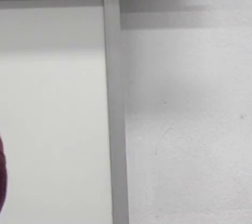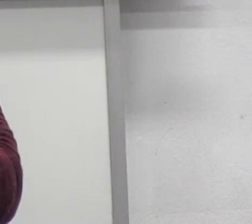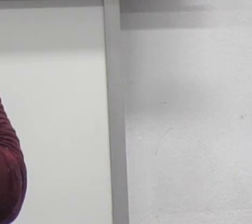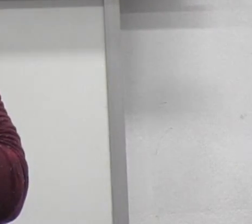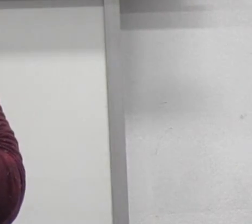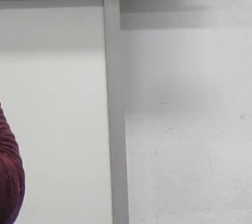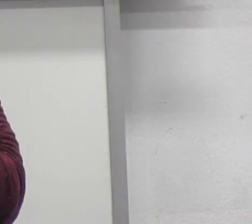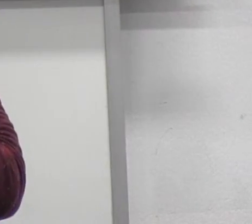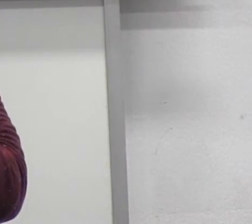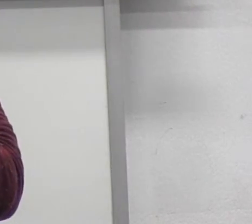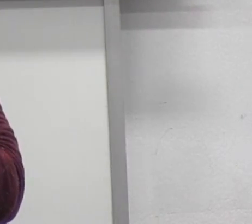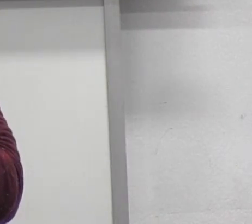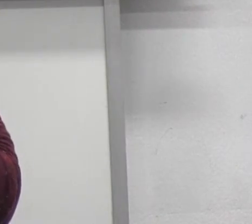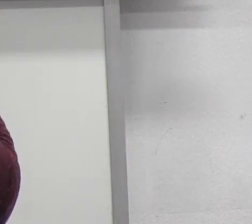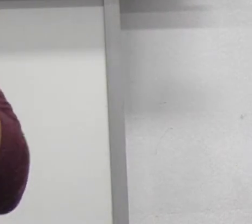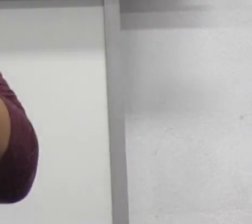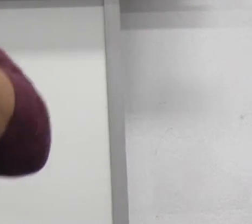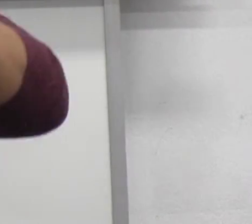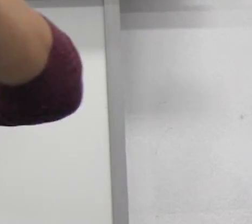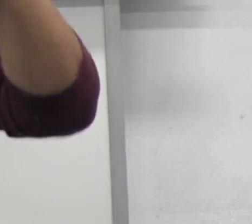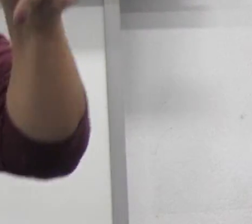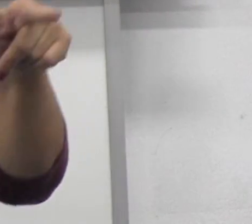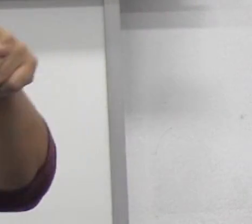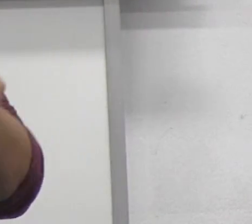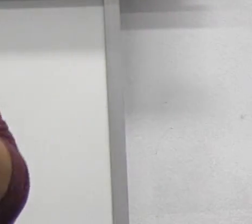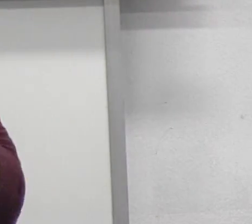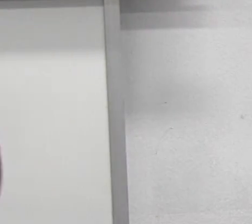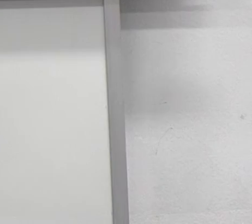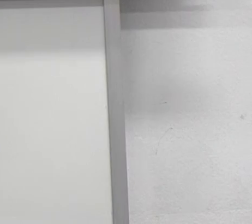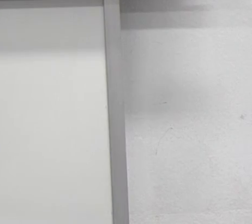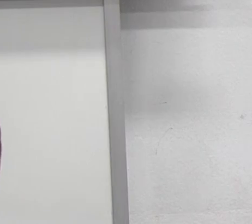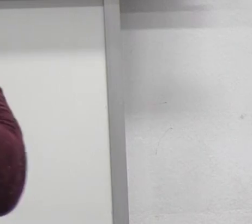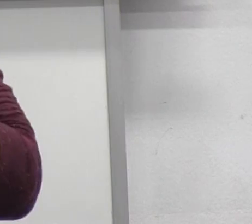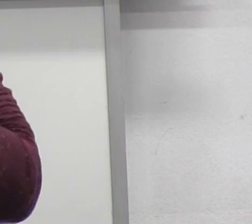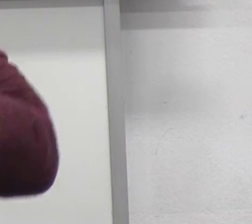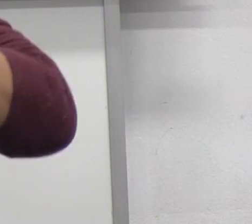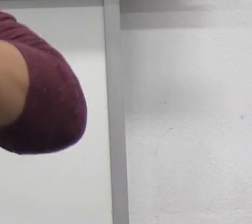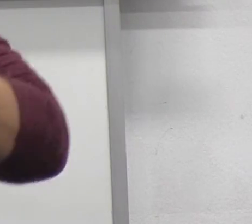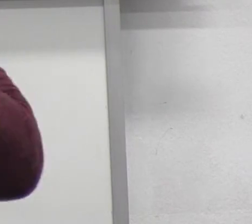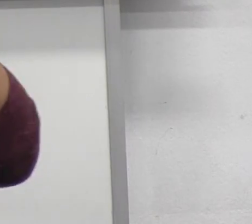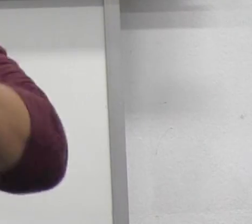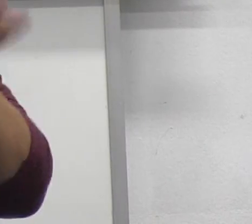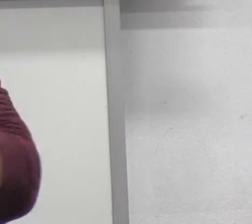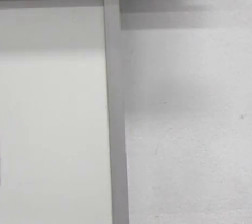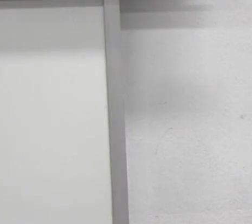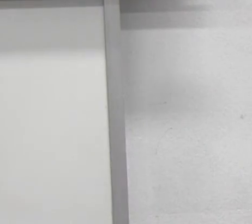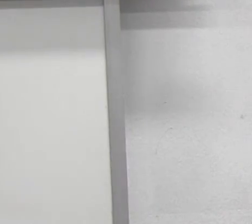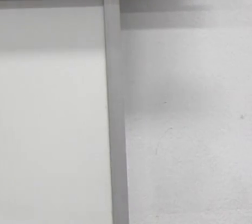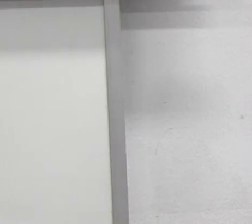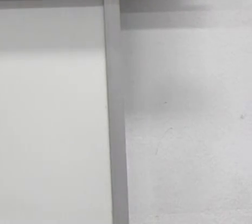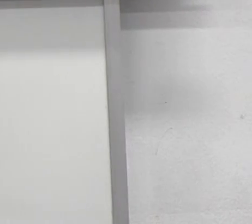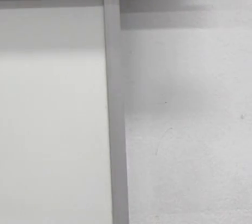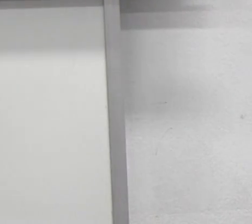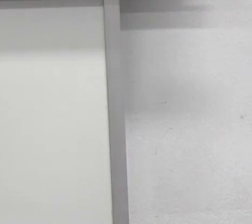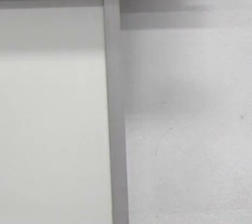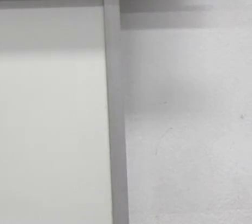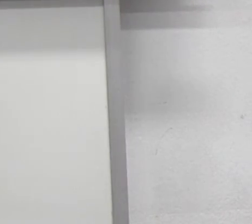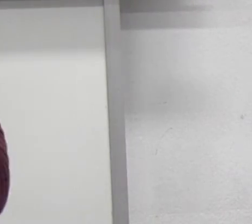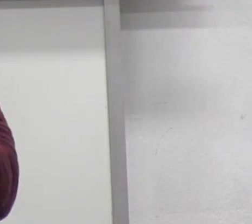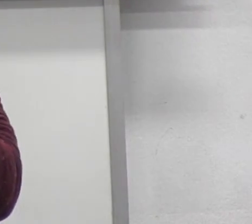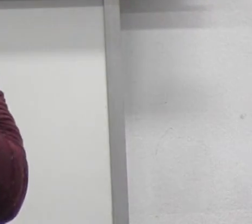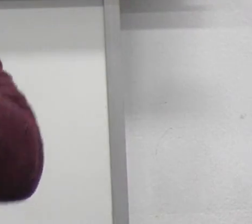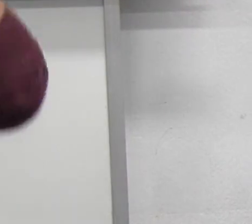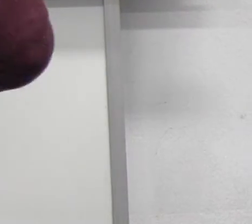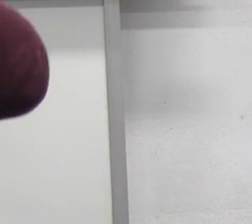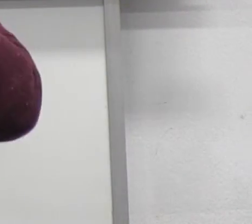e que vai ser diferente para o quarto. Bom, vocês sabem que para ensino de ouvintes, no ensino regular, também tem diferença de acordo com